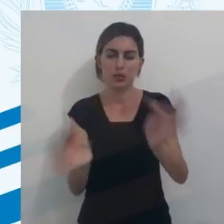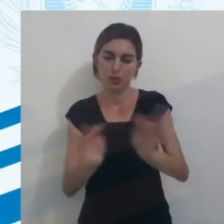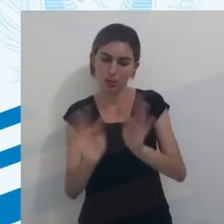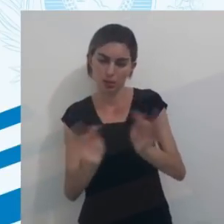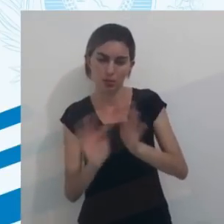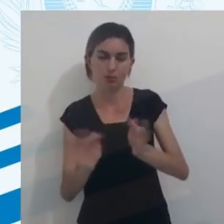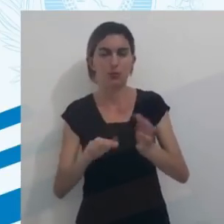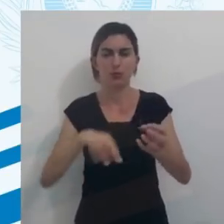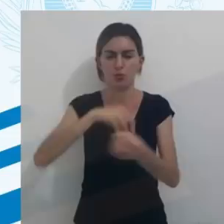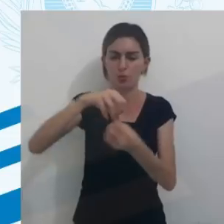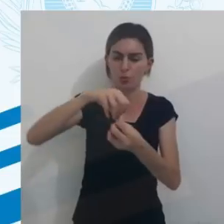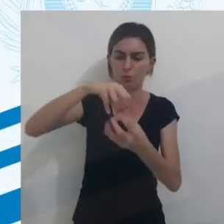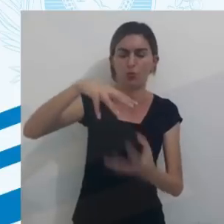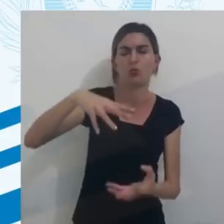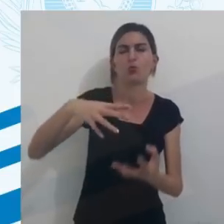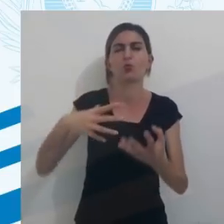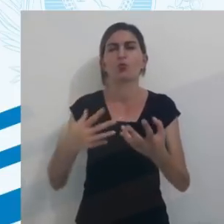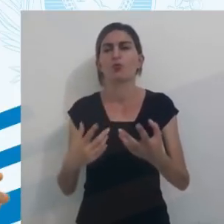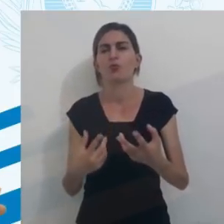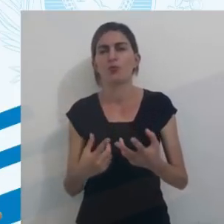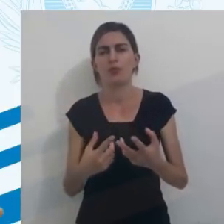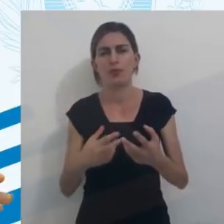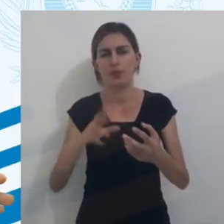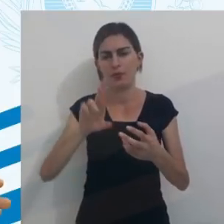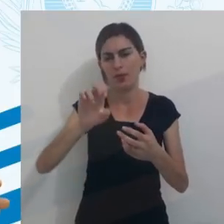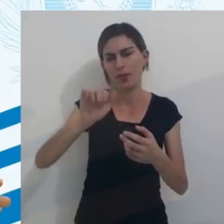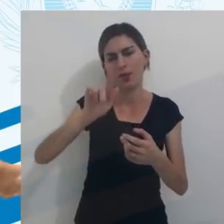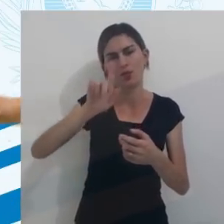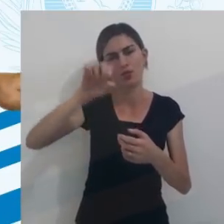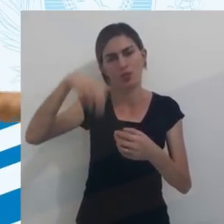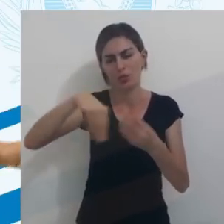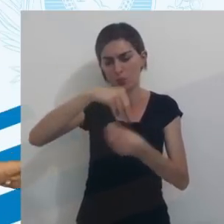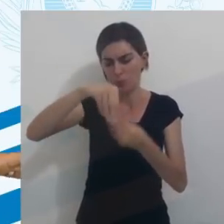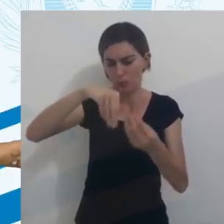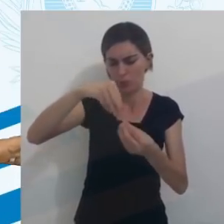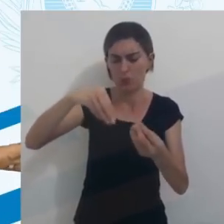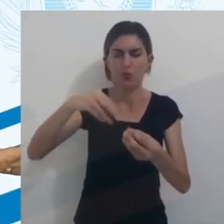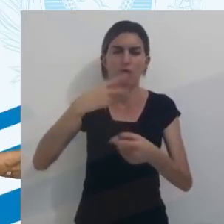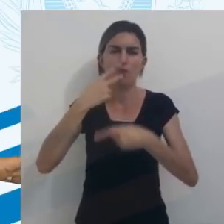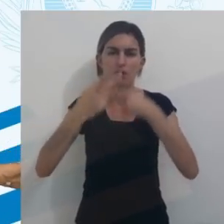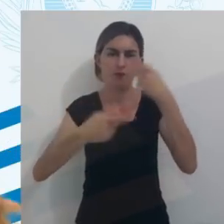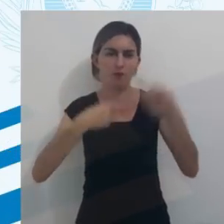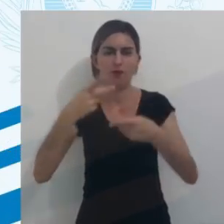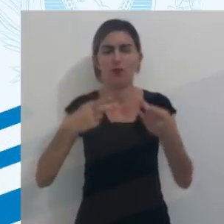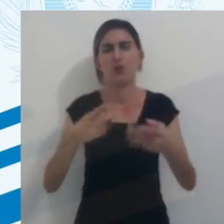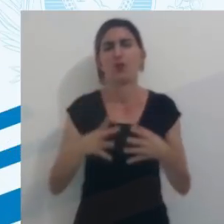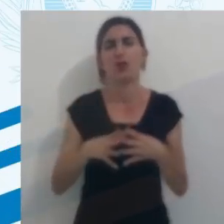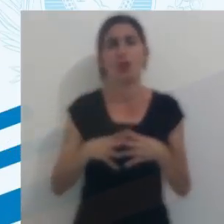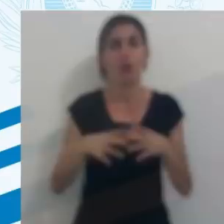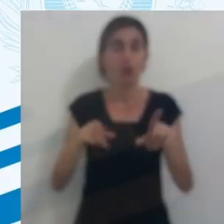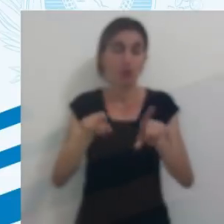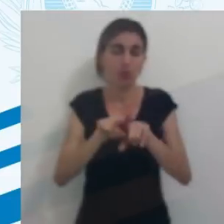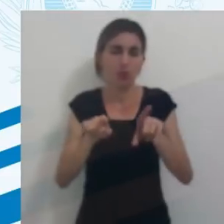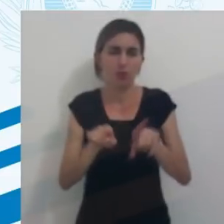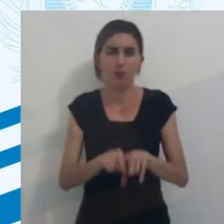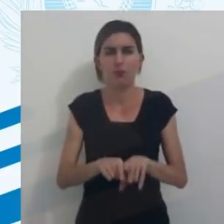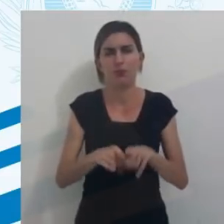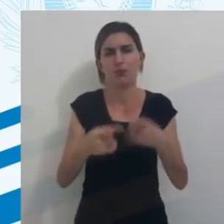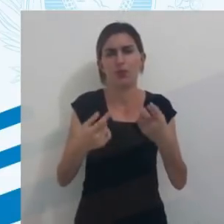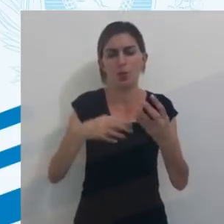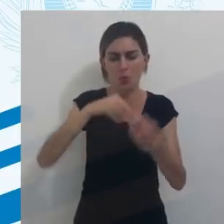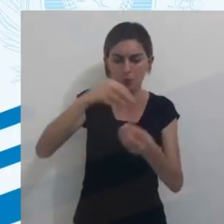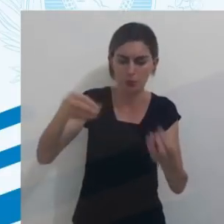simples, reações onde eu tenho reagentes, algumas substâncias que eu falo que são reagentes, substâncias que quando